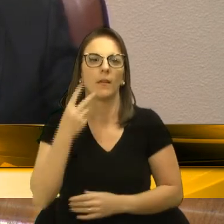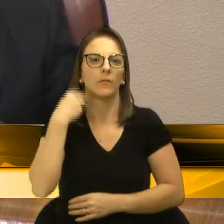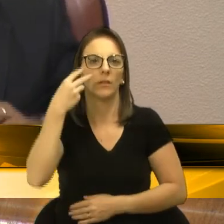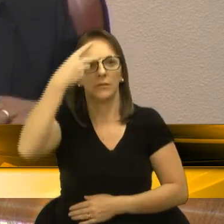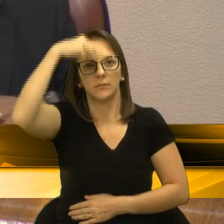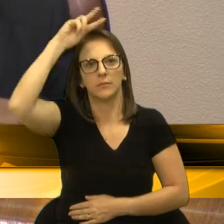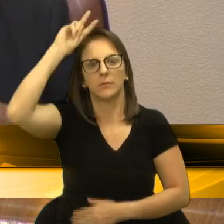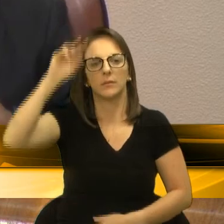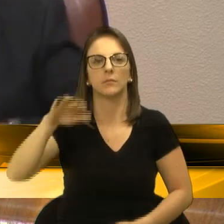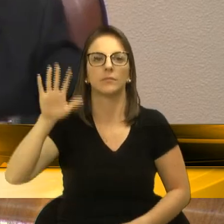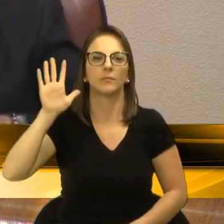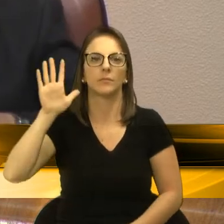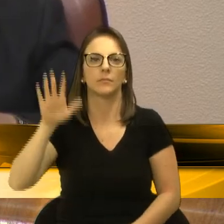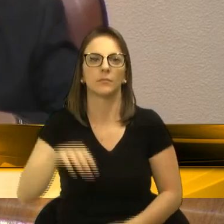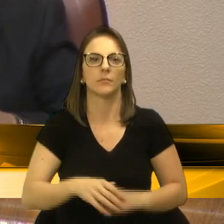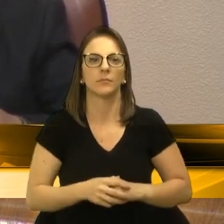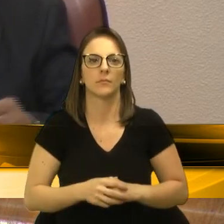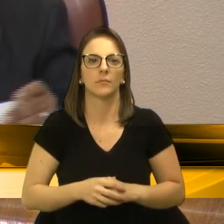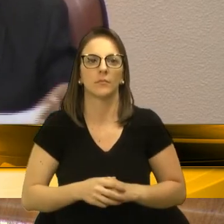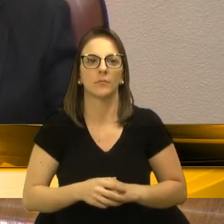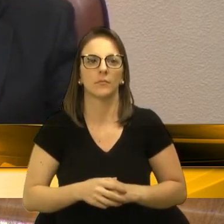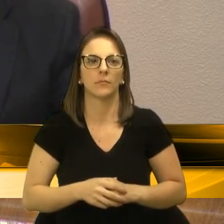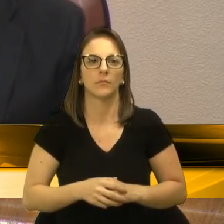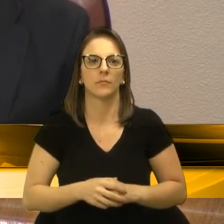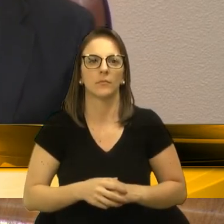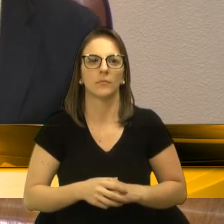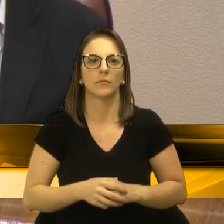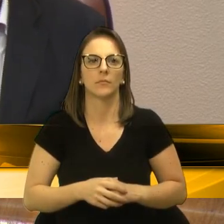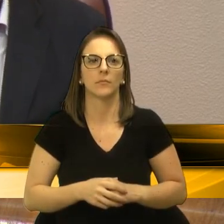MDB. Pois não, senhor presidente.